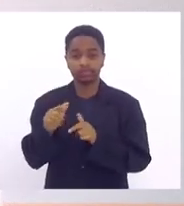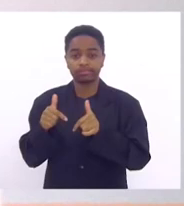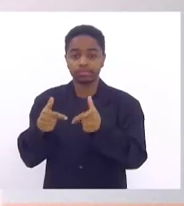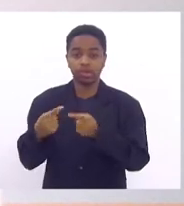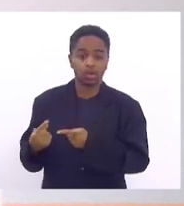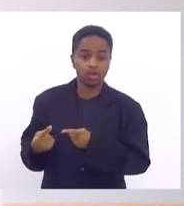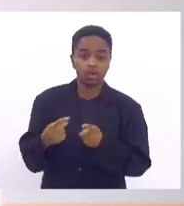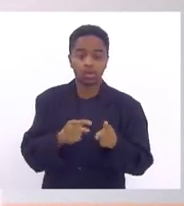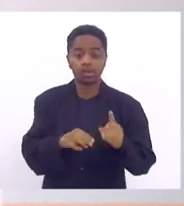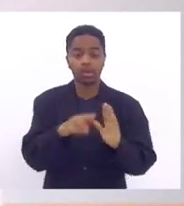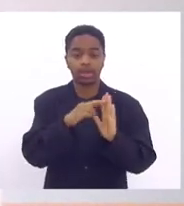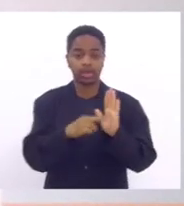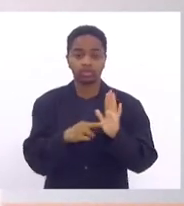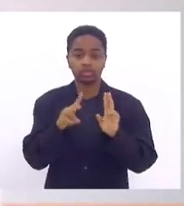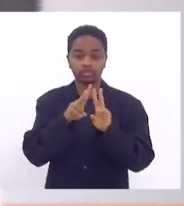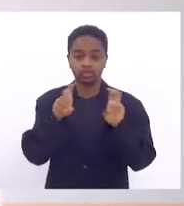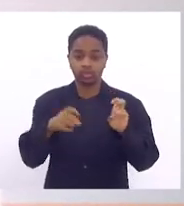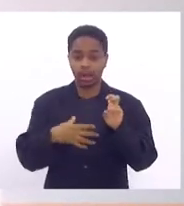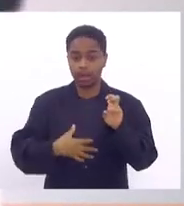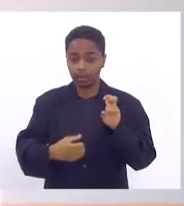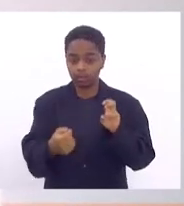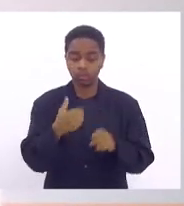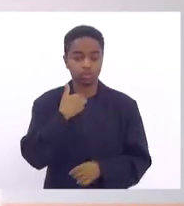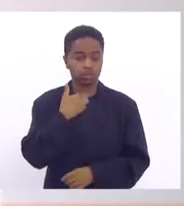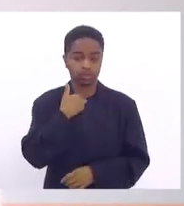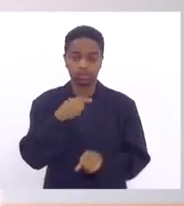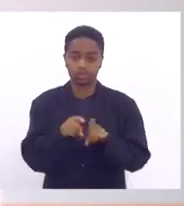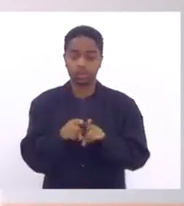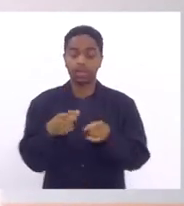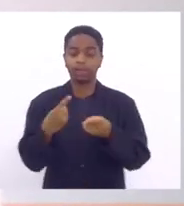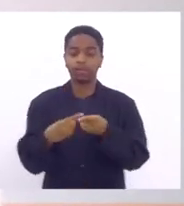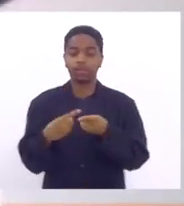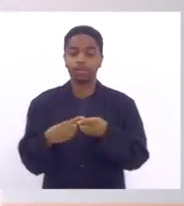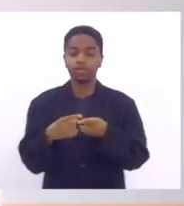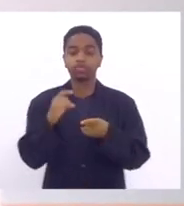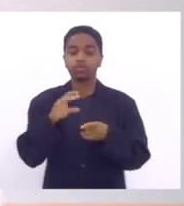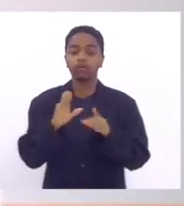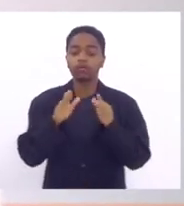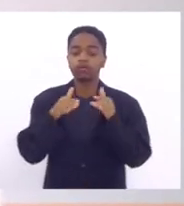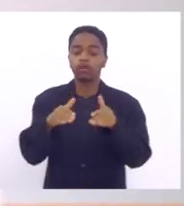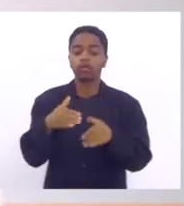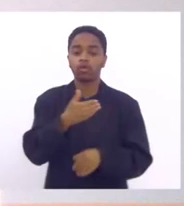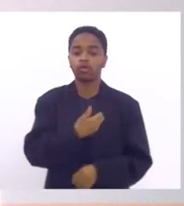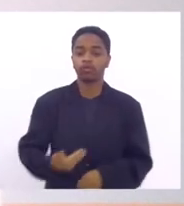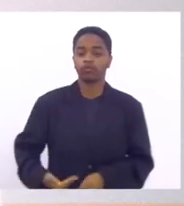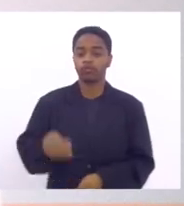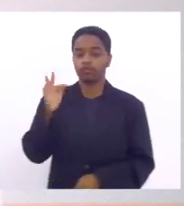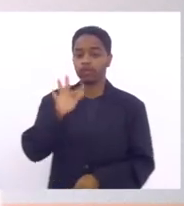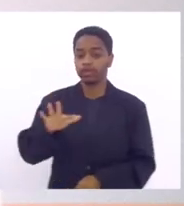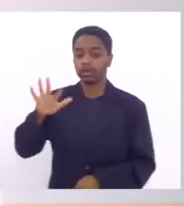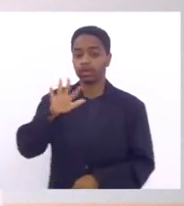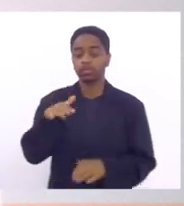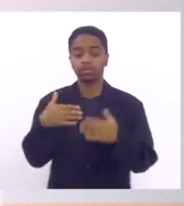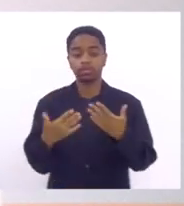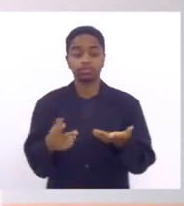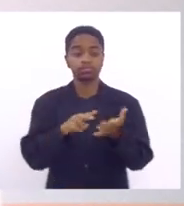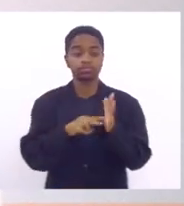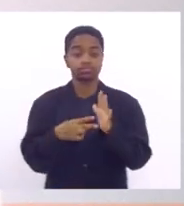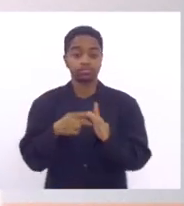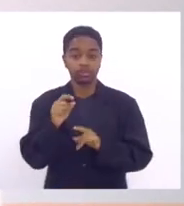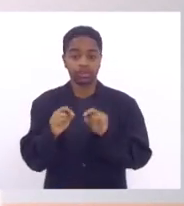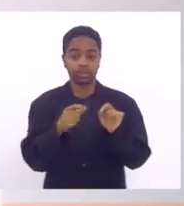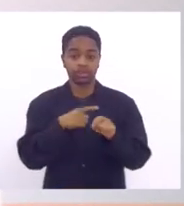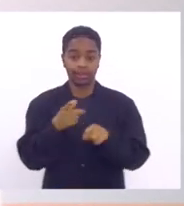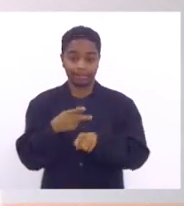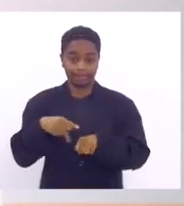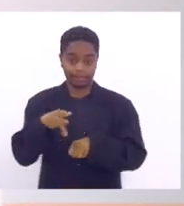liberal sobre o aborto também não pode porque esta matéria está centralizada no governo federal O que significa na prática que nós temos um